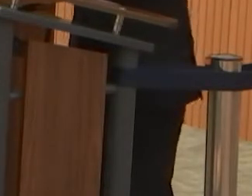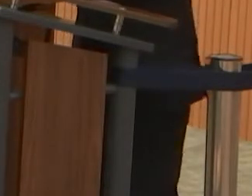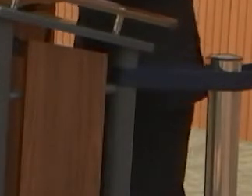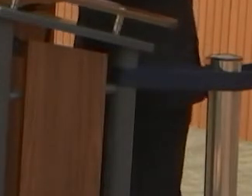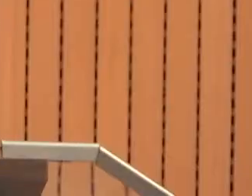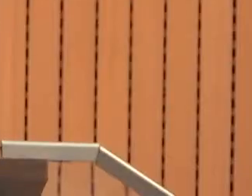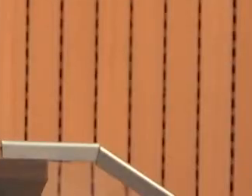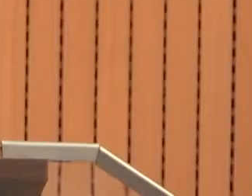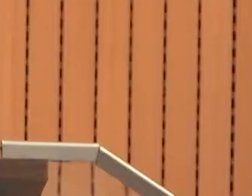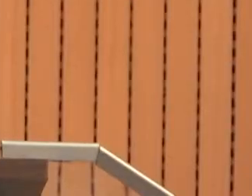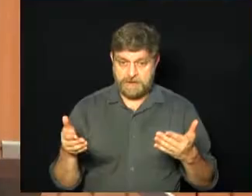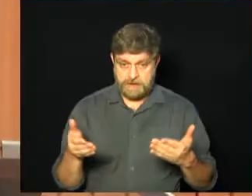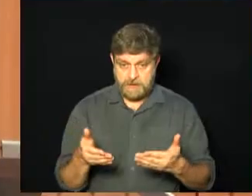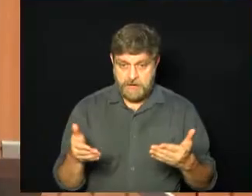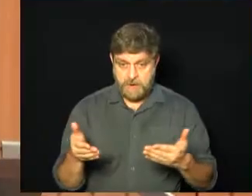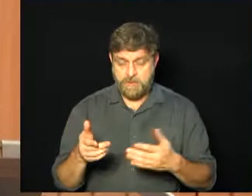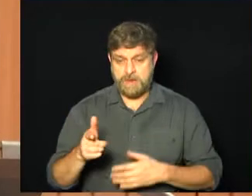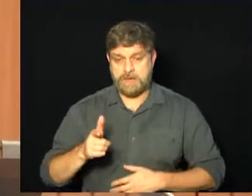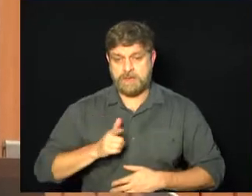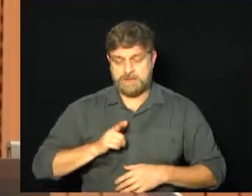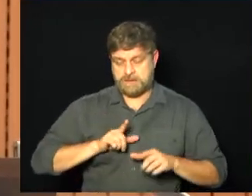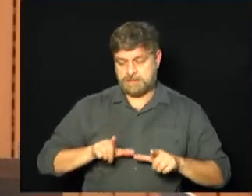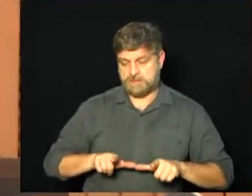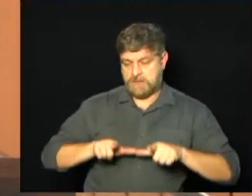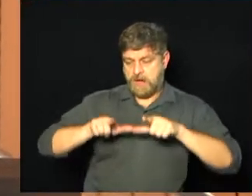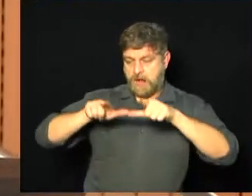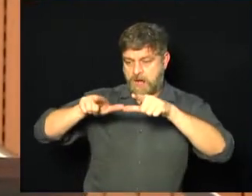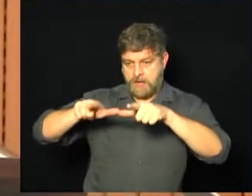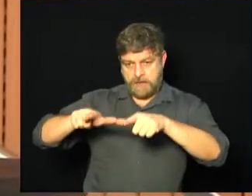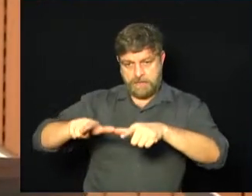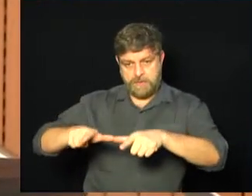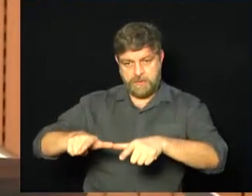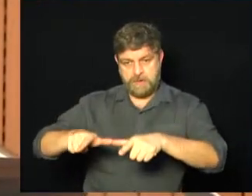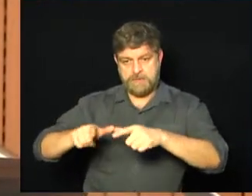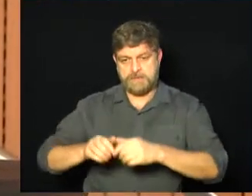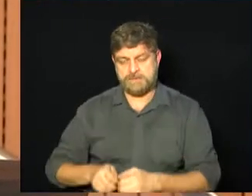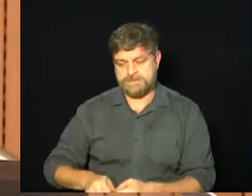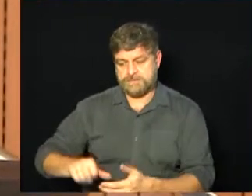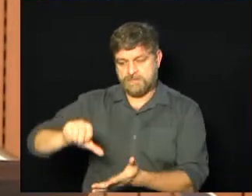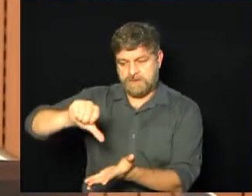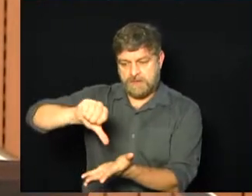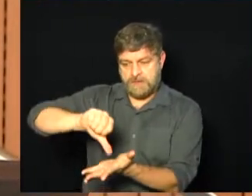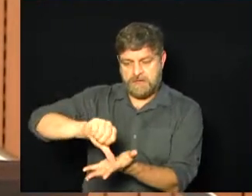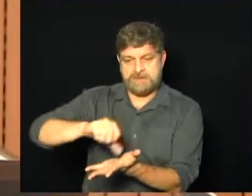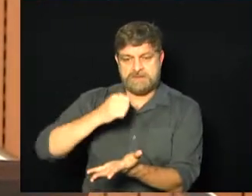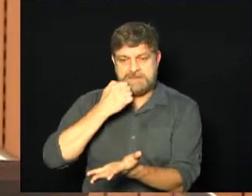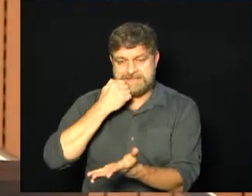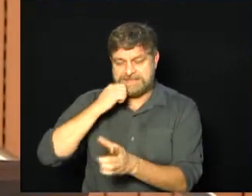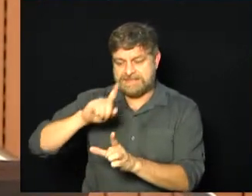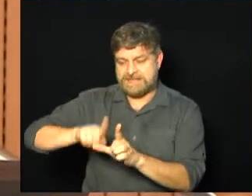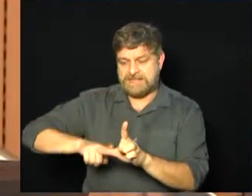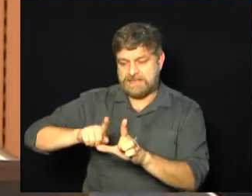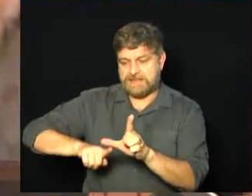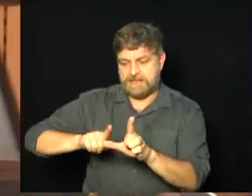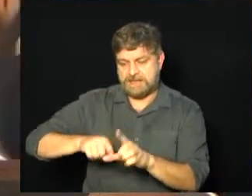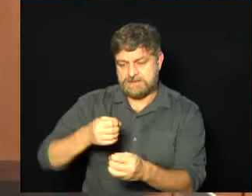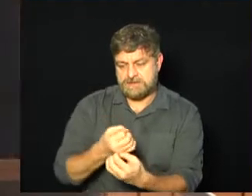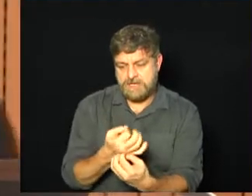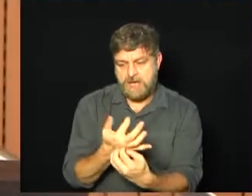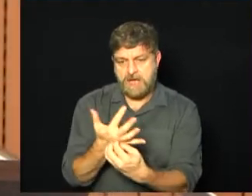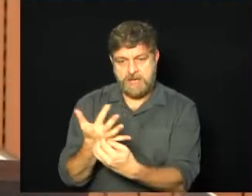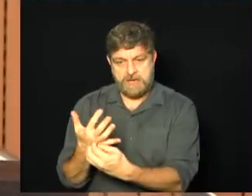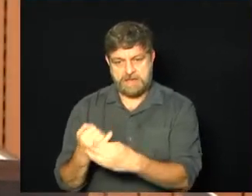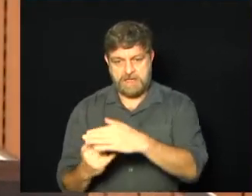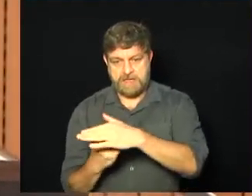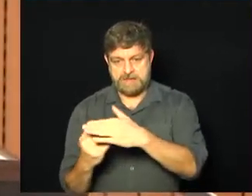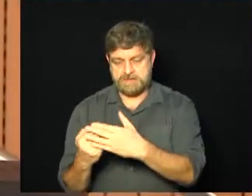E neste momento, teremos a entrega do Diploma de Honra ao Mérito ao Centro de Ciências, Letras e Artes. A entidade recebe a